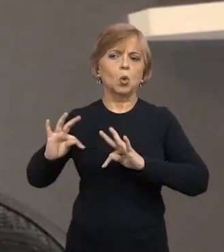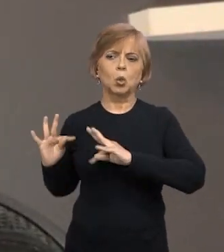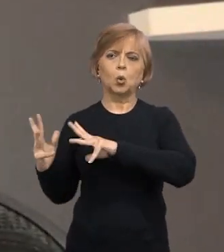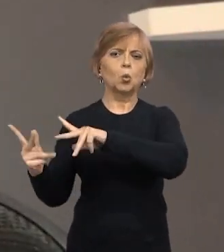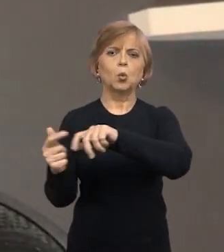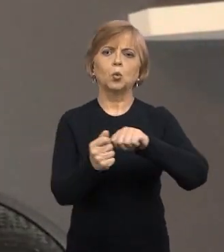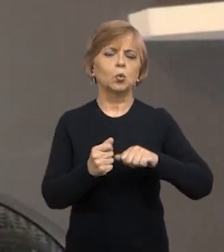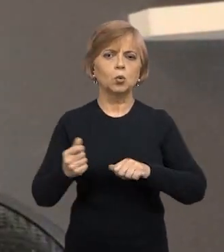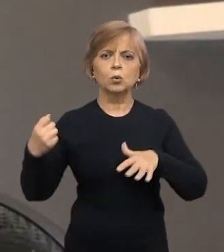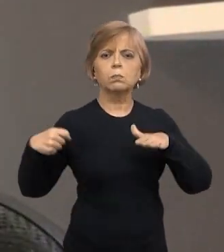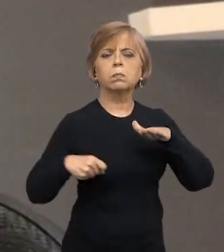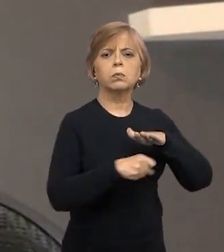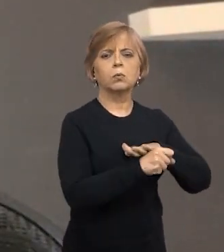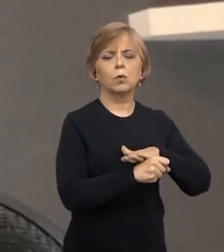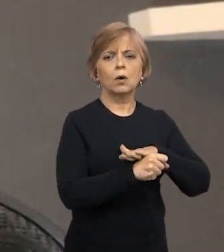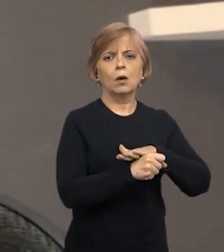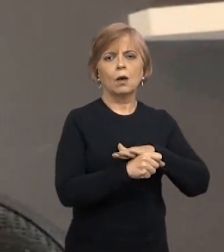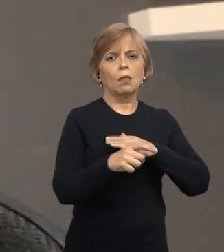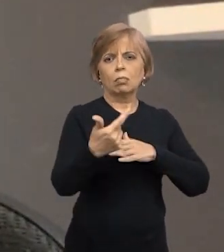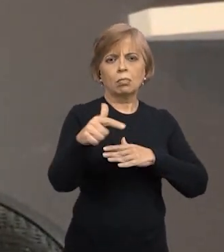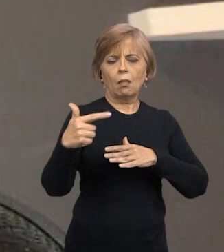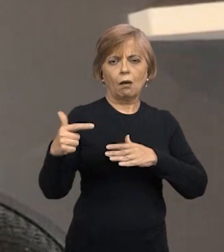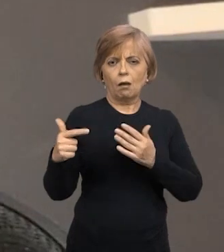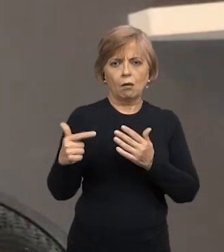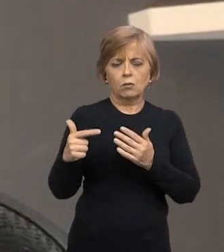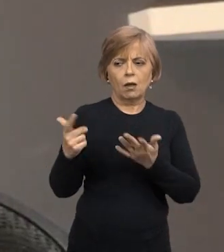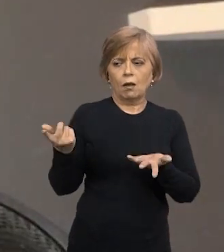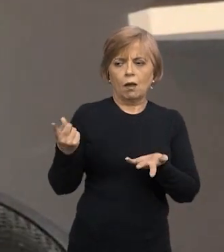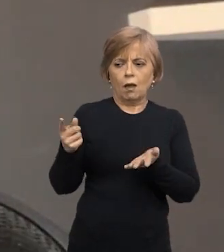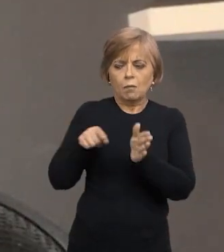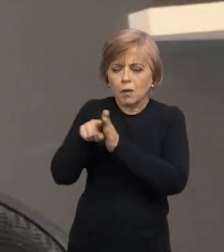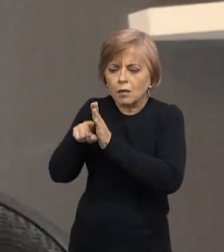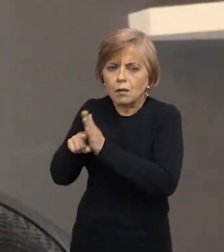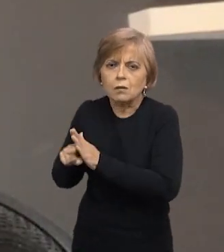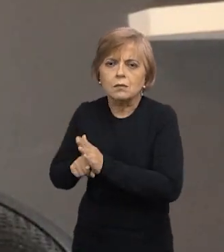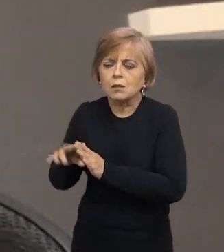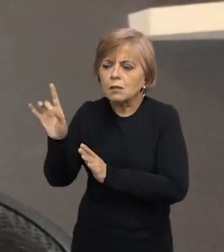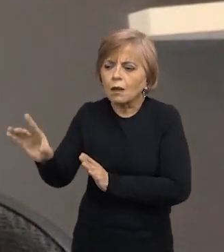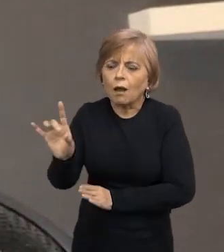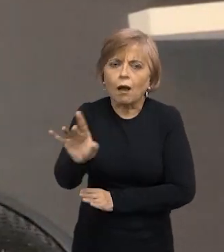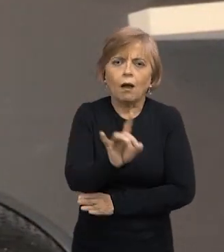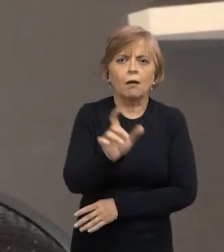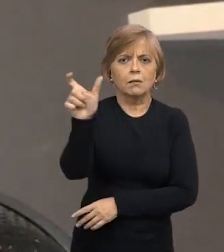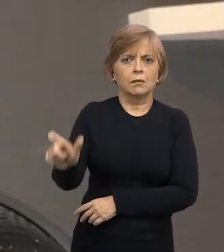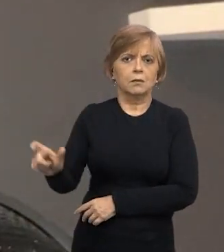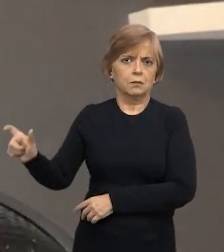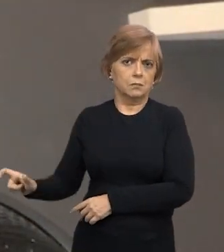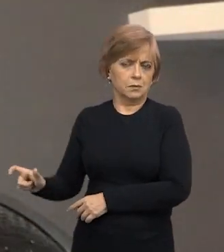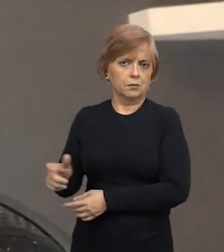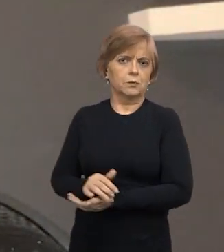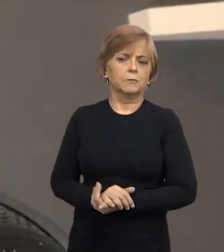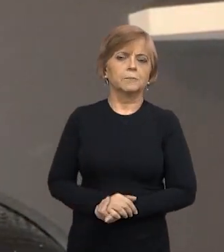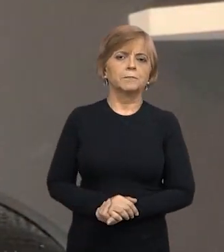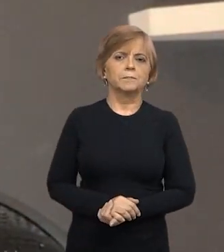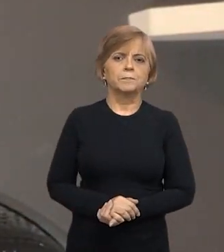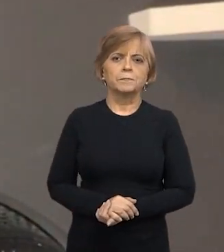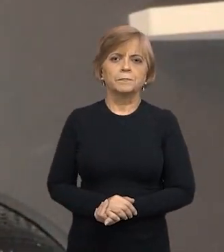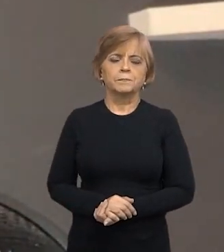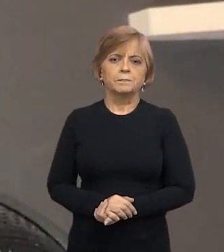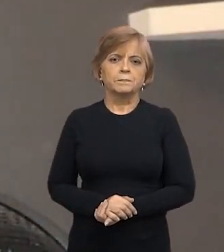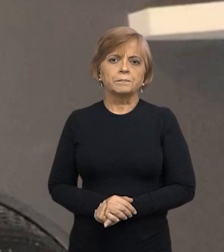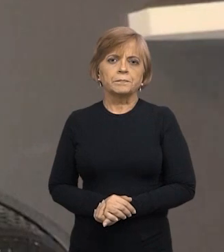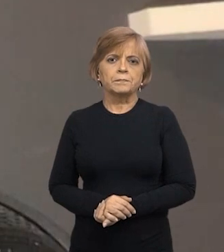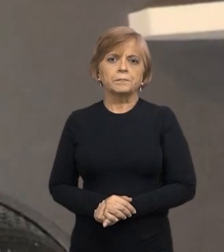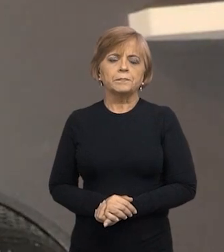genérica, sem um atendimento individualizado das pessoas. Um outro ponto que